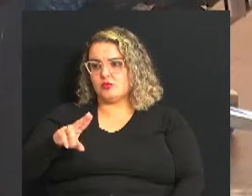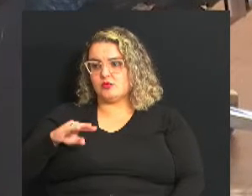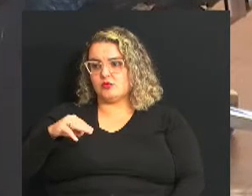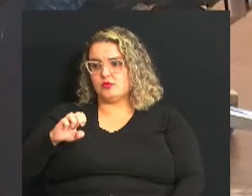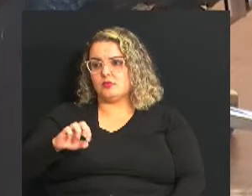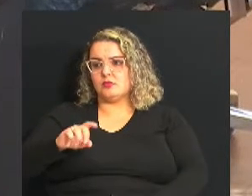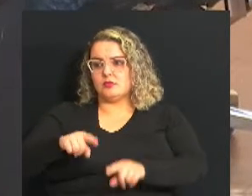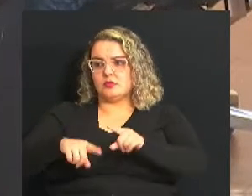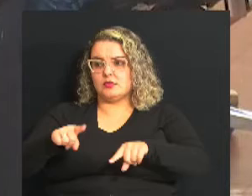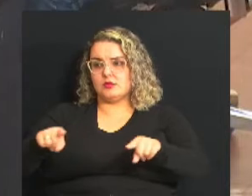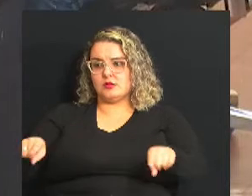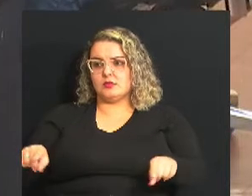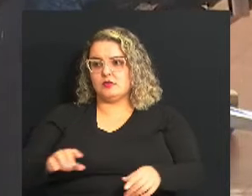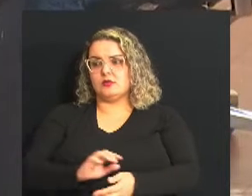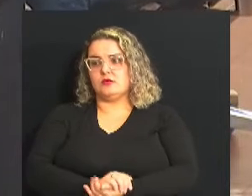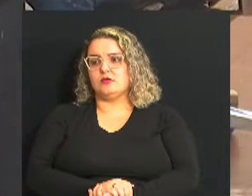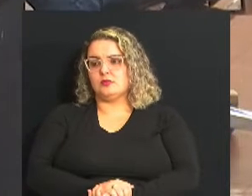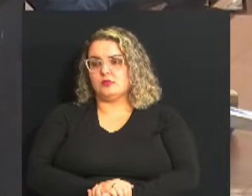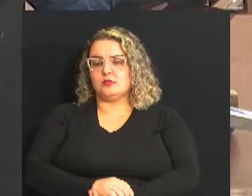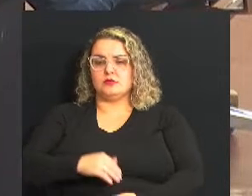Varia muito das funcionalidades.